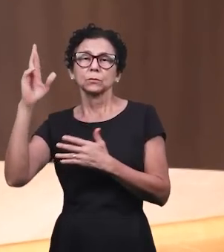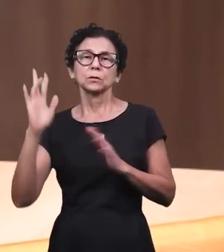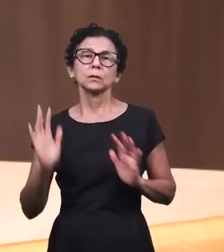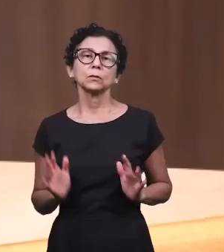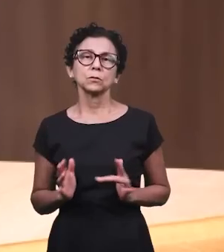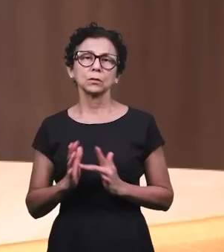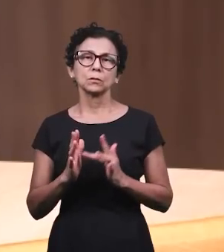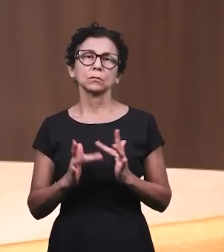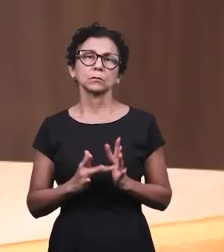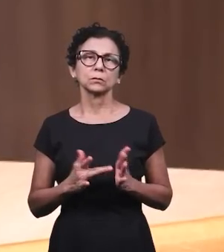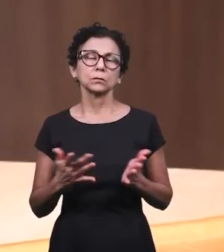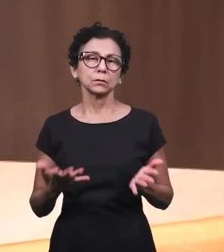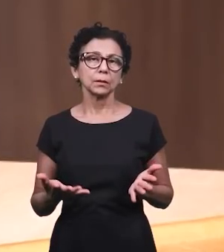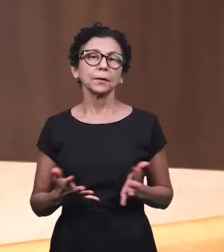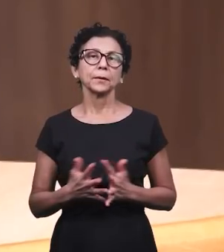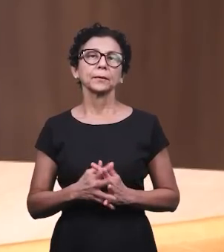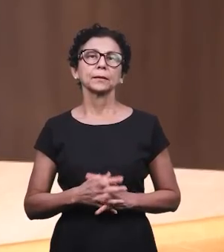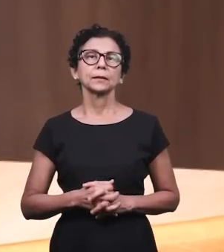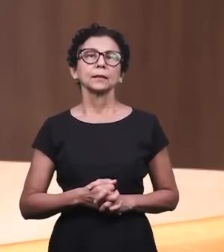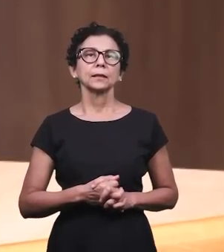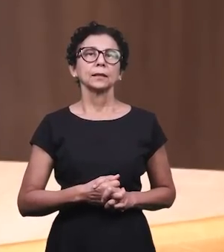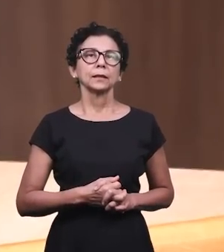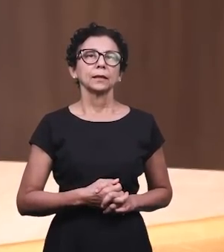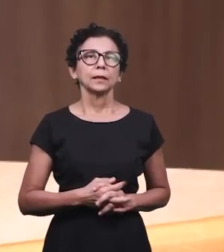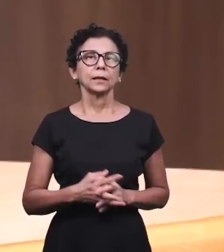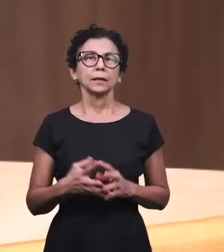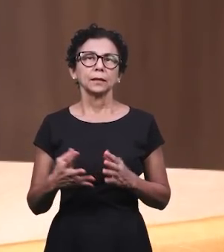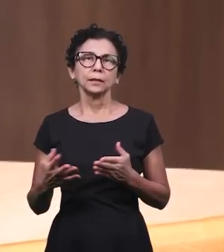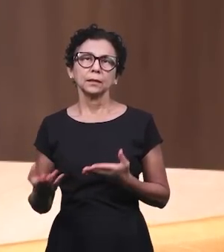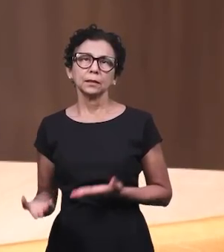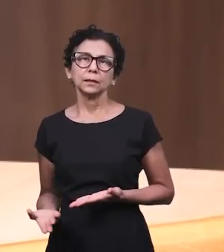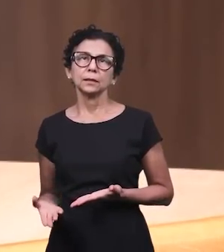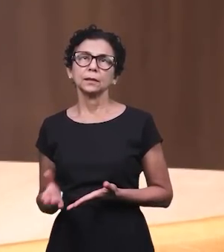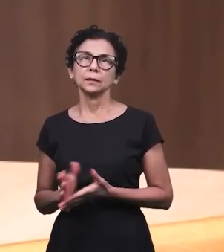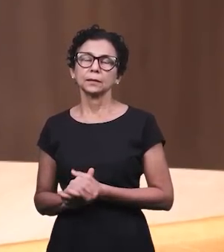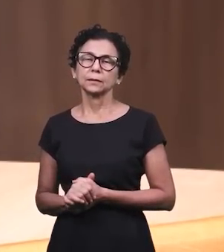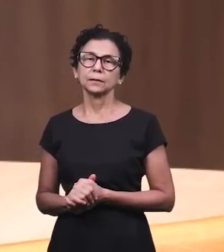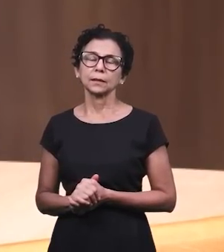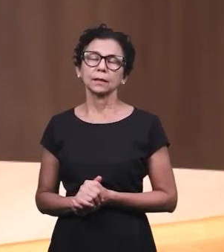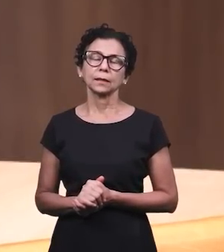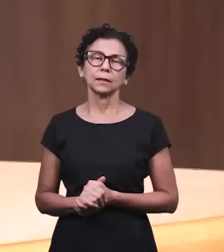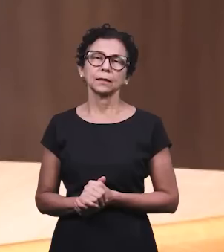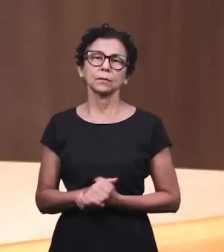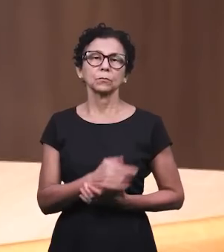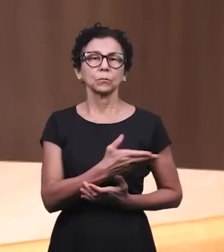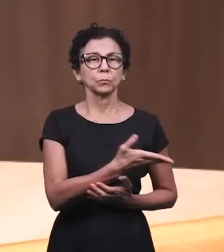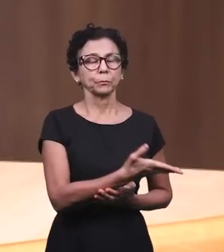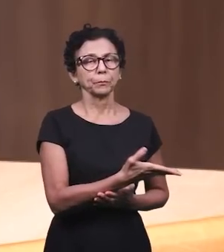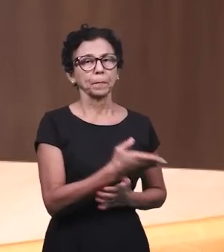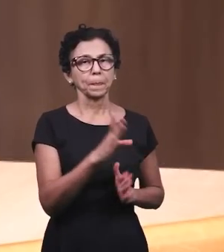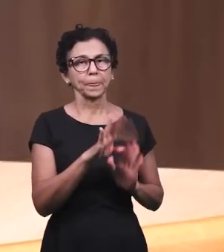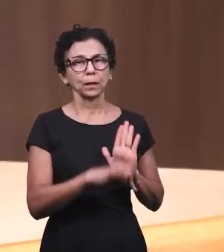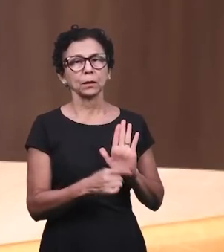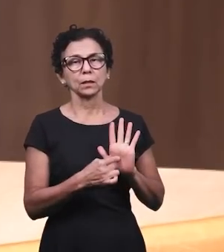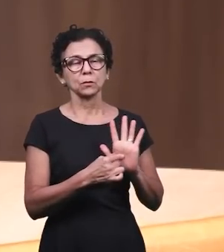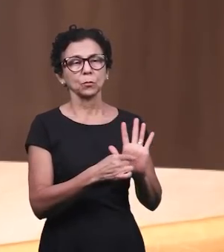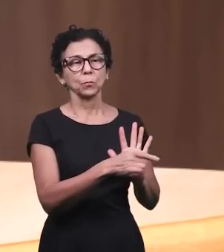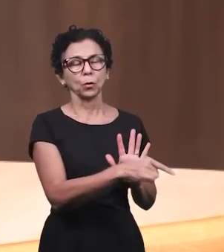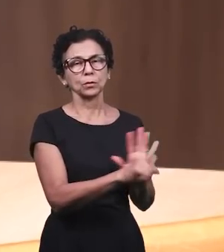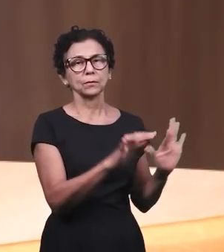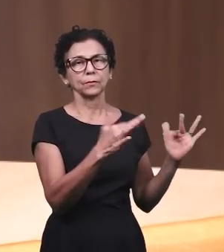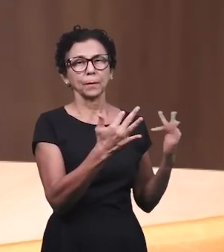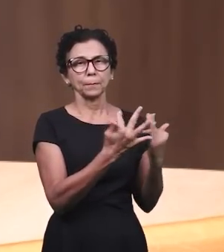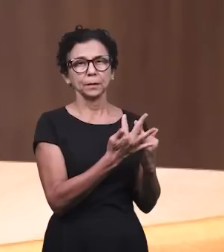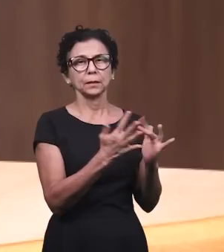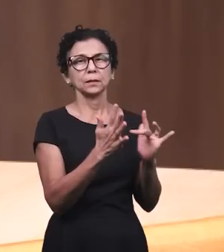lá, porque às vezes ali naquele momento ali de oração, às vezes até ter a participação da igreja, que aqui representa muito bem Pedro,